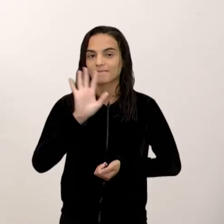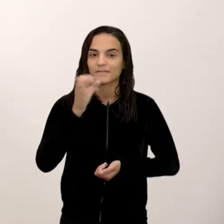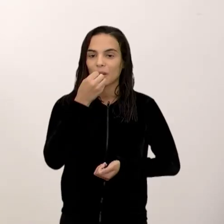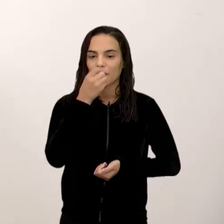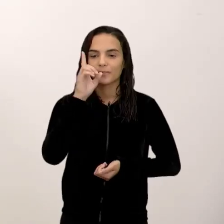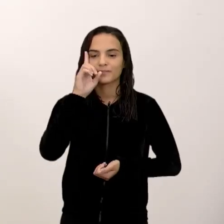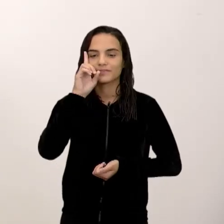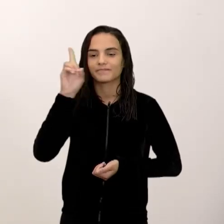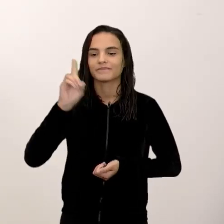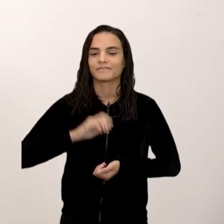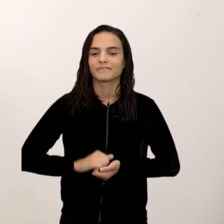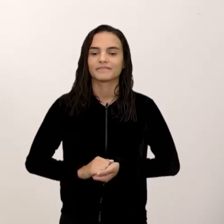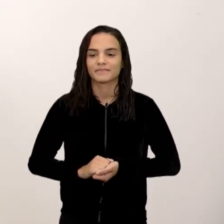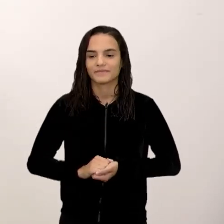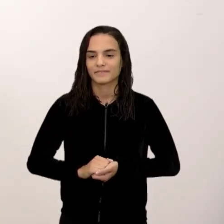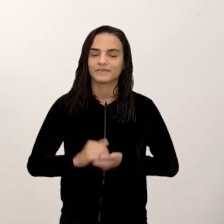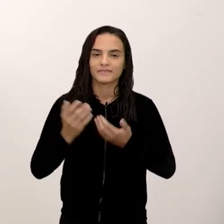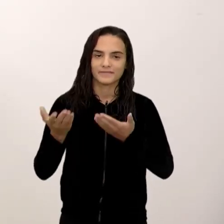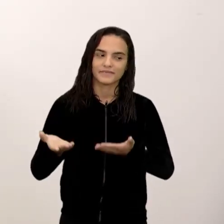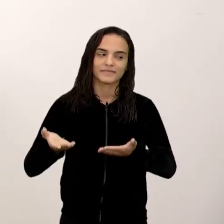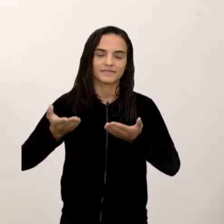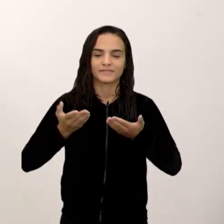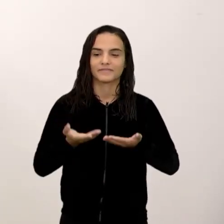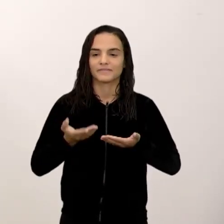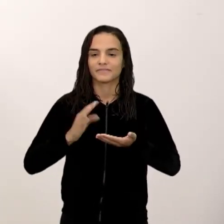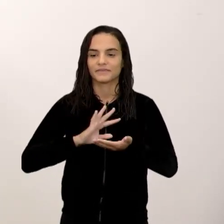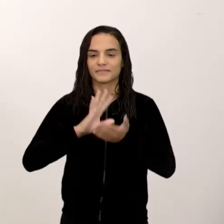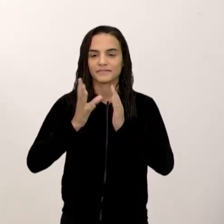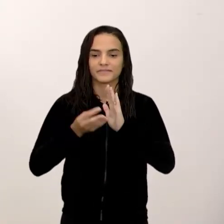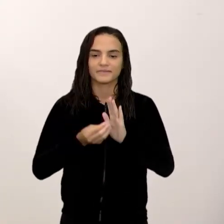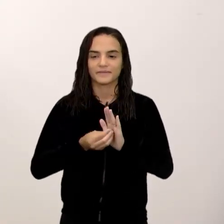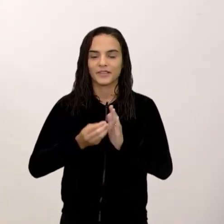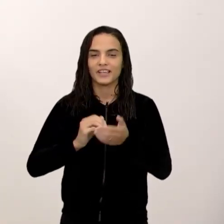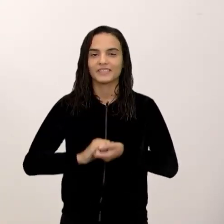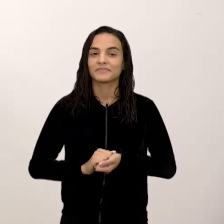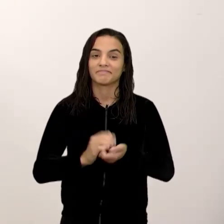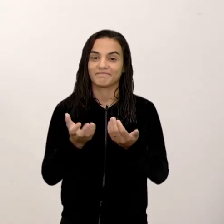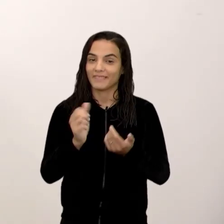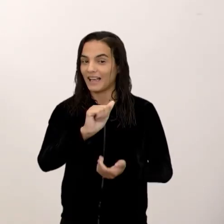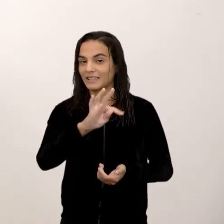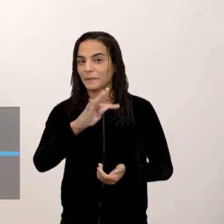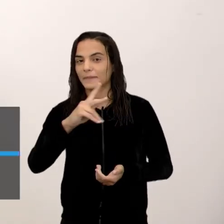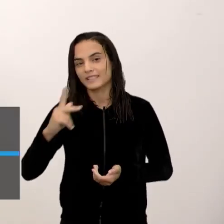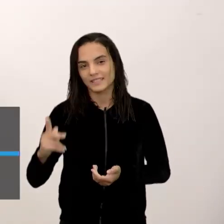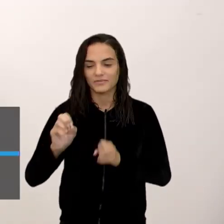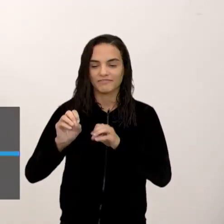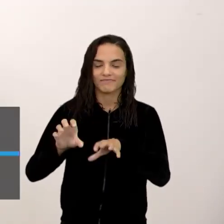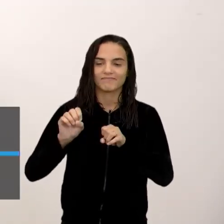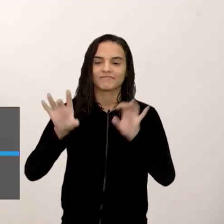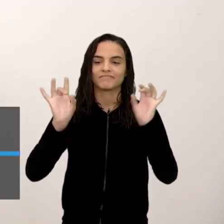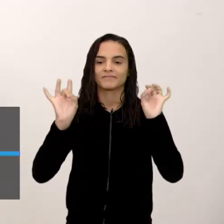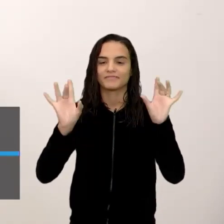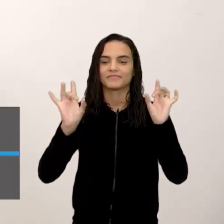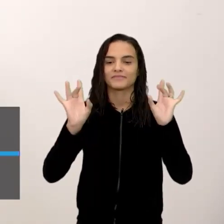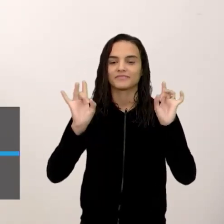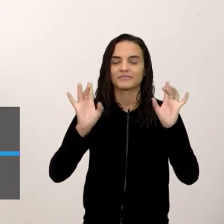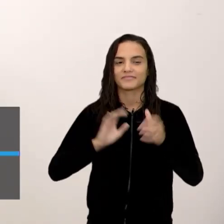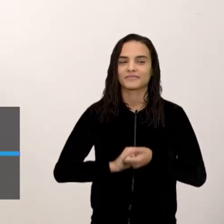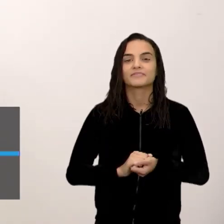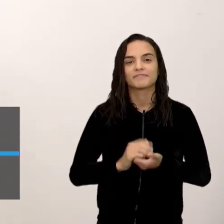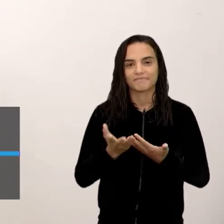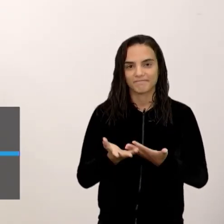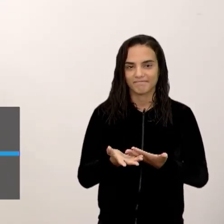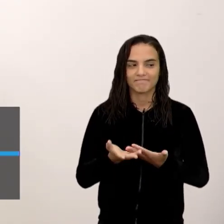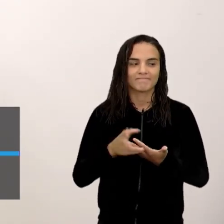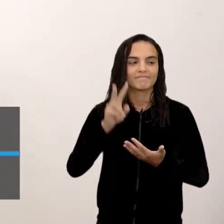Pessoal, bom dia. Bem-vindos e bem-vindas a mais uma ATPC de Educação Especial. É um prazer estar com vocês